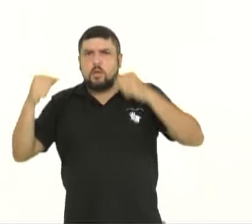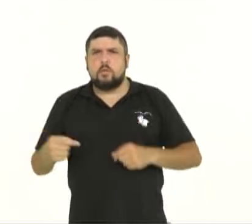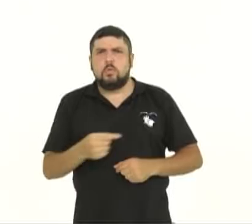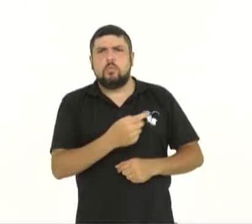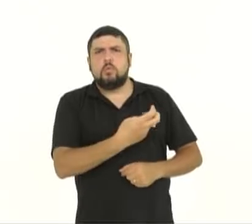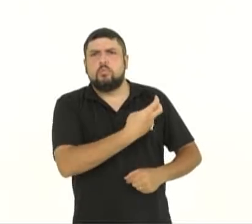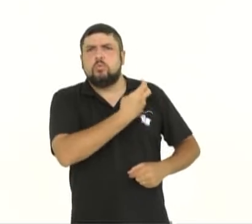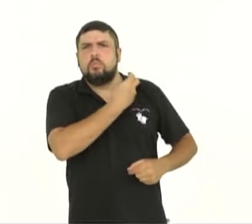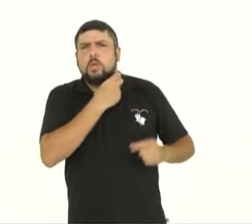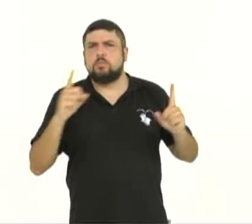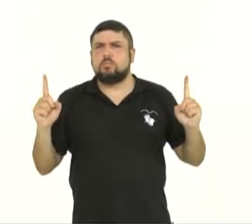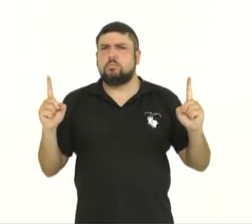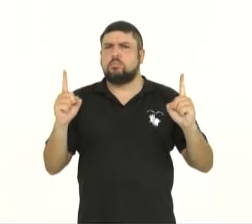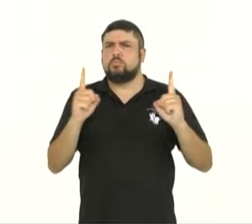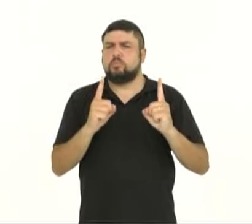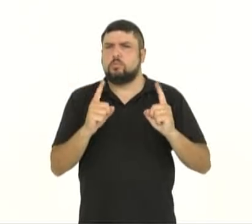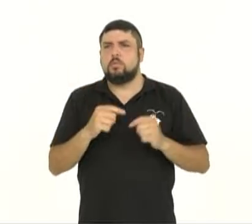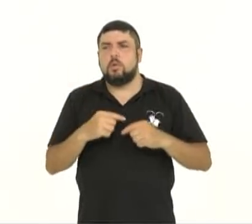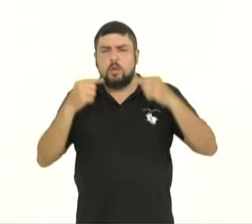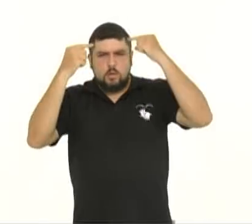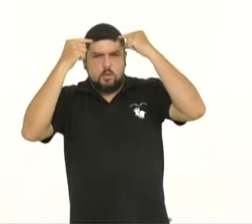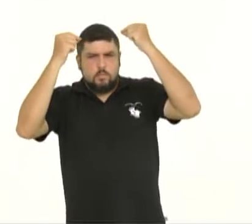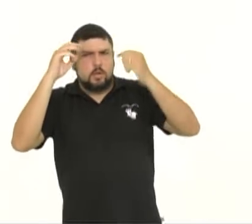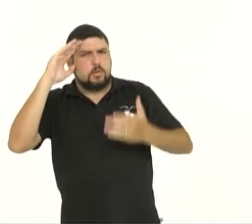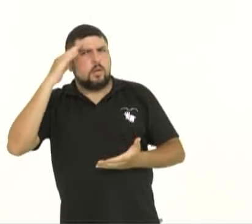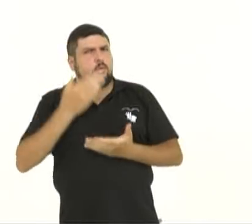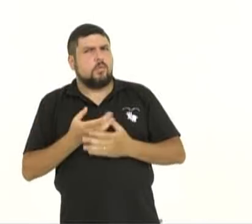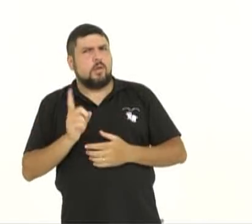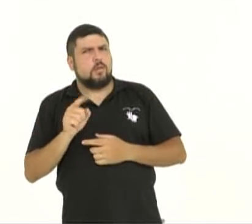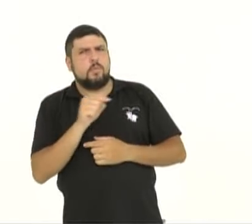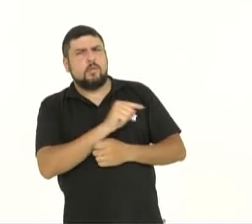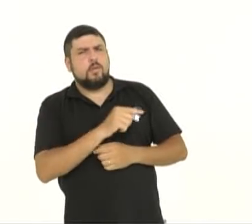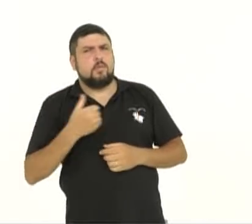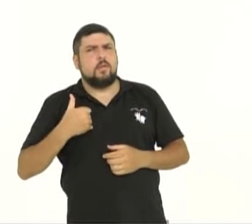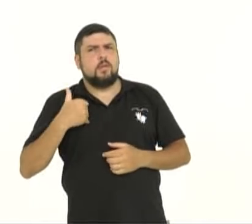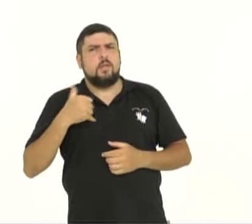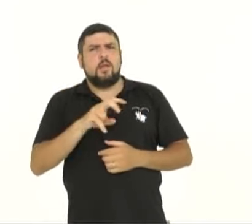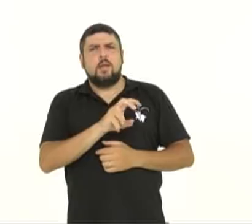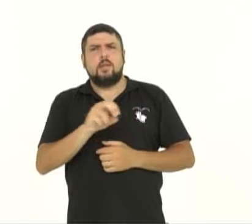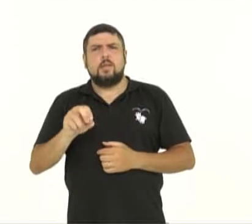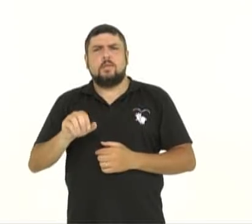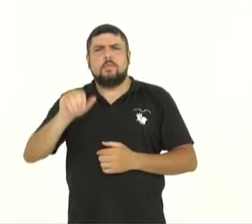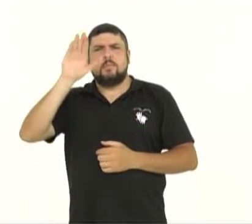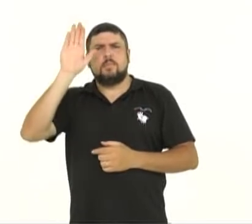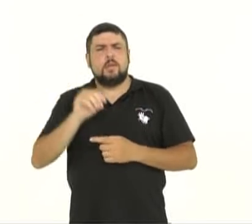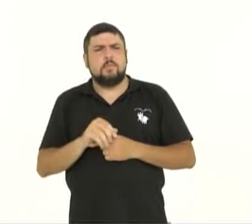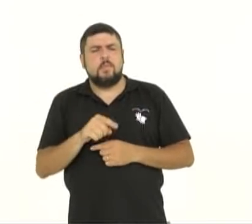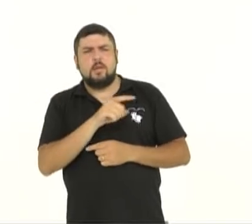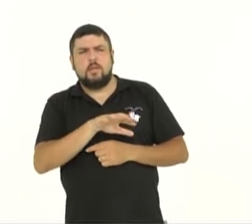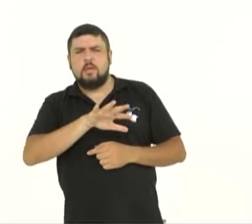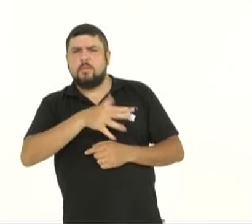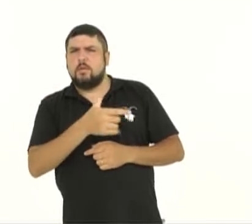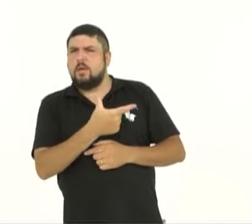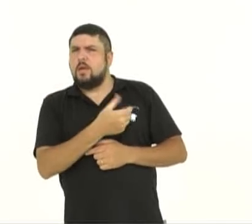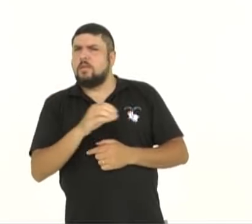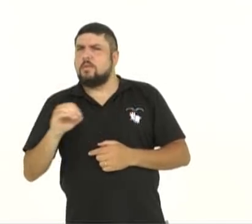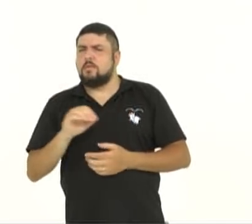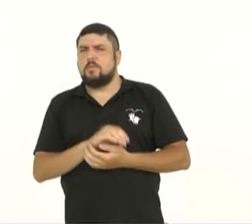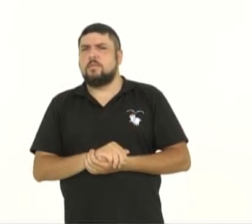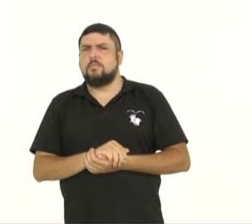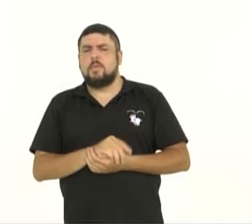Suíça. Batman não acredita que Drácula tenha mais de 500 anos. Não lhe daria mais de 200.